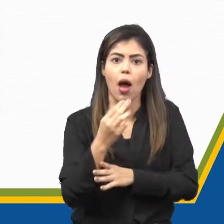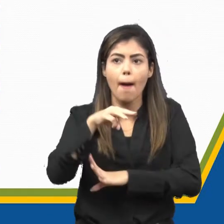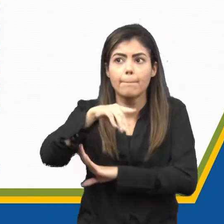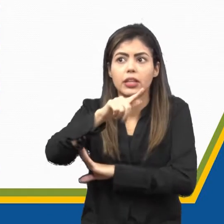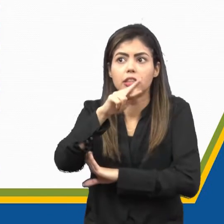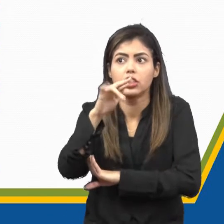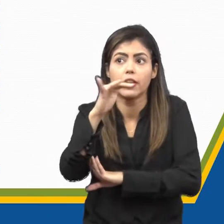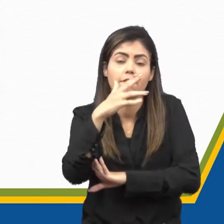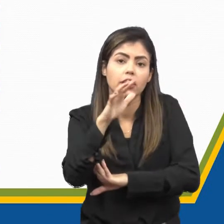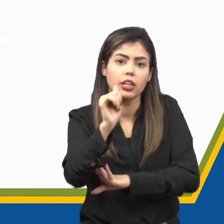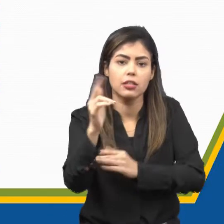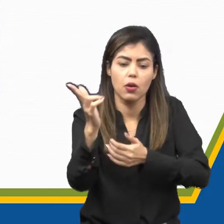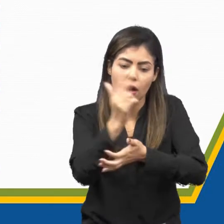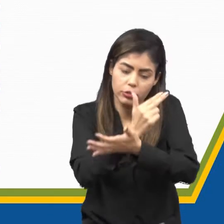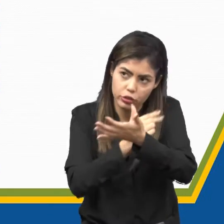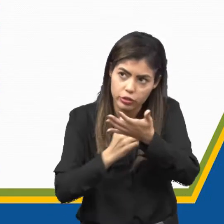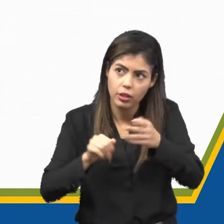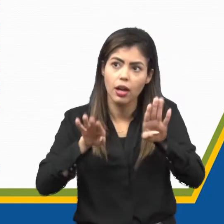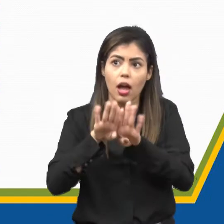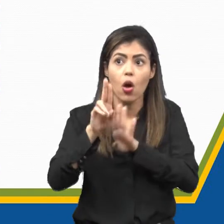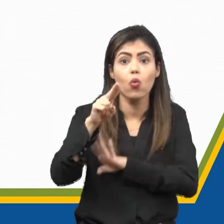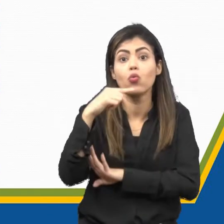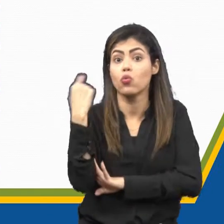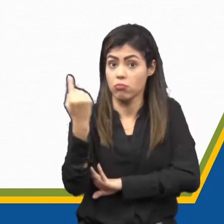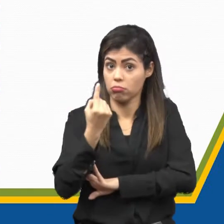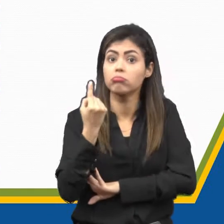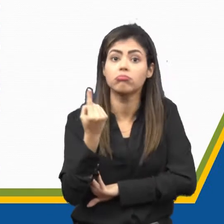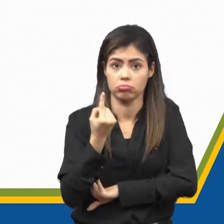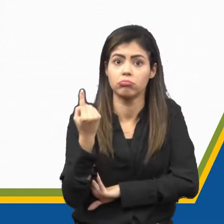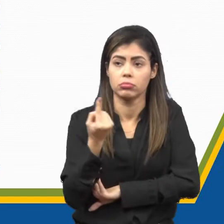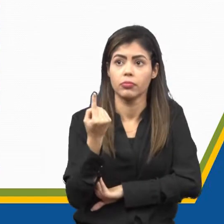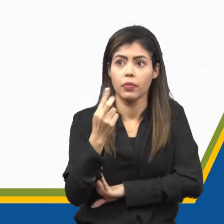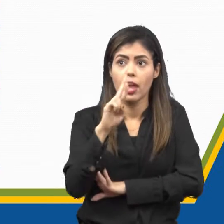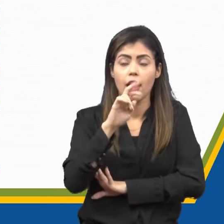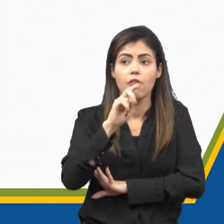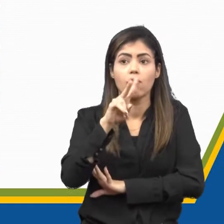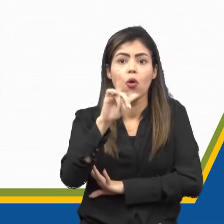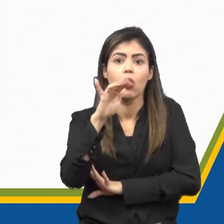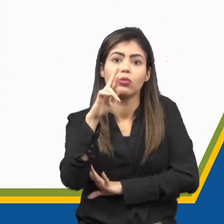como uma manifestação artística única e